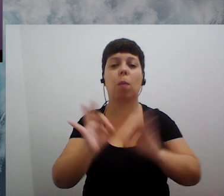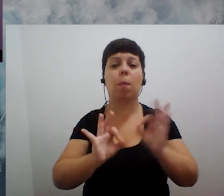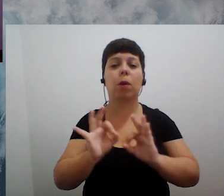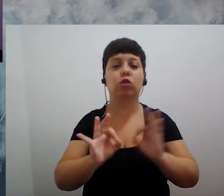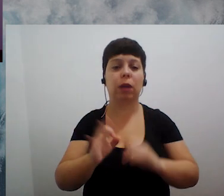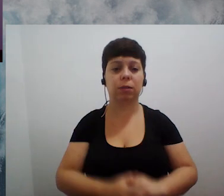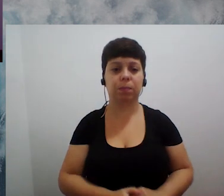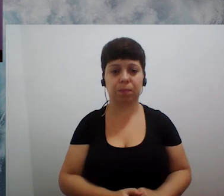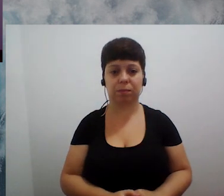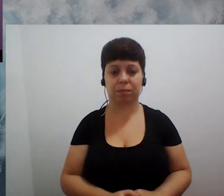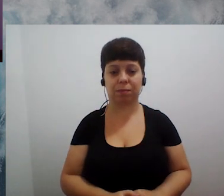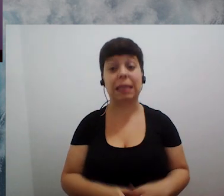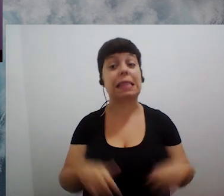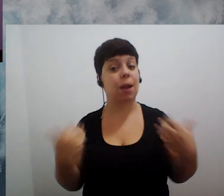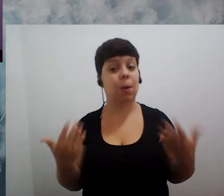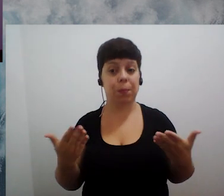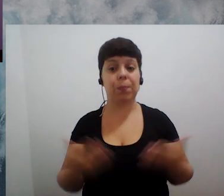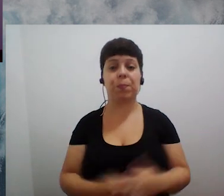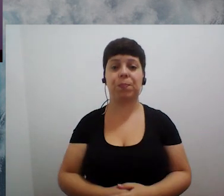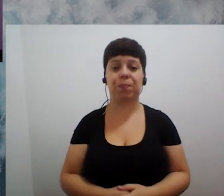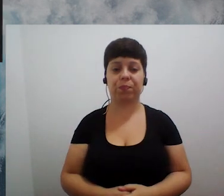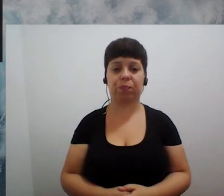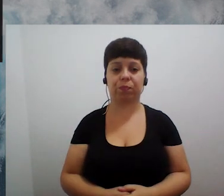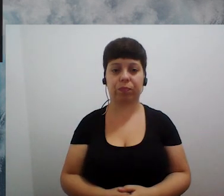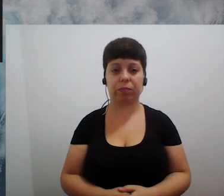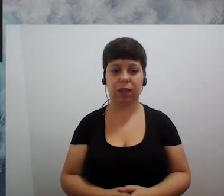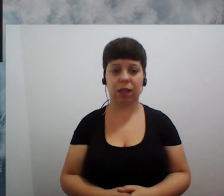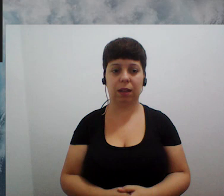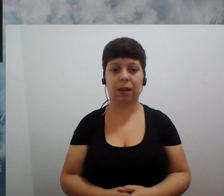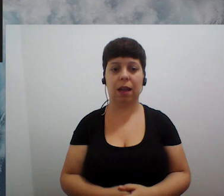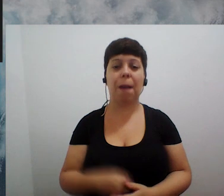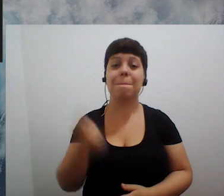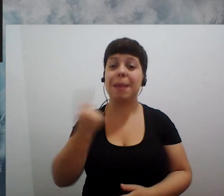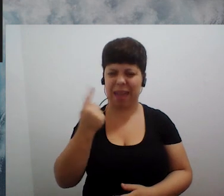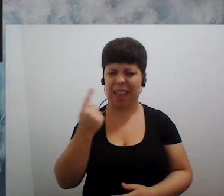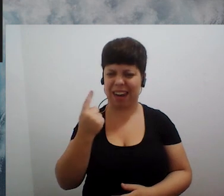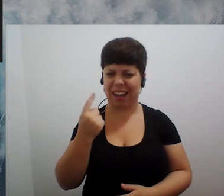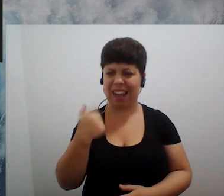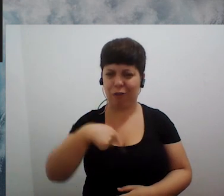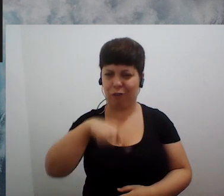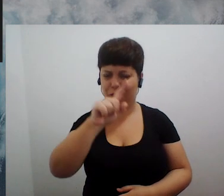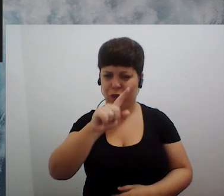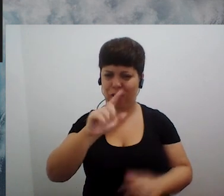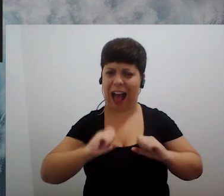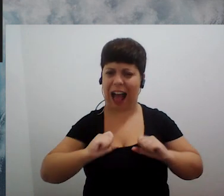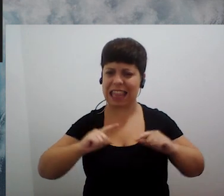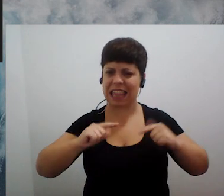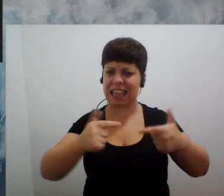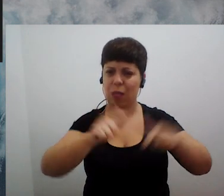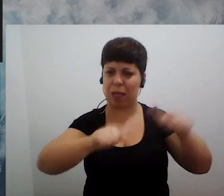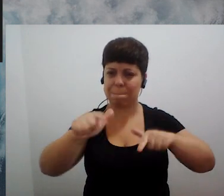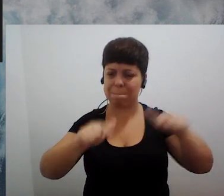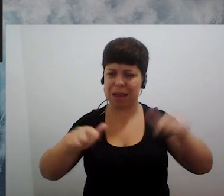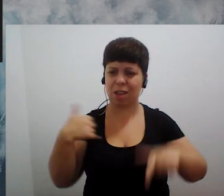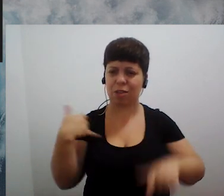Conta um pouquinho dele aí, né? O que, que vocês fazem? Então, eu comecei, a minha primeira ação de limpeza foi aos 16 anos,